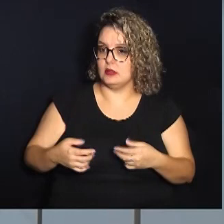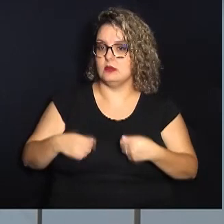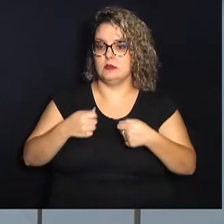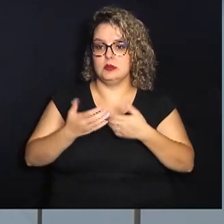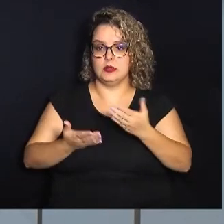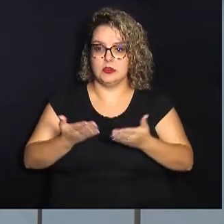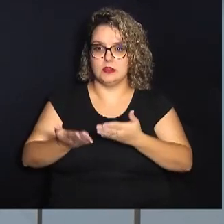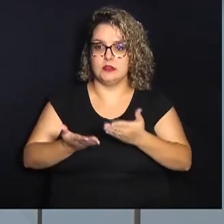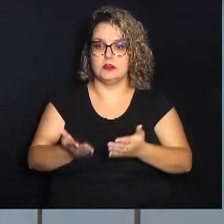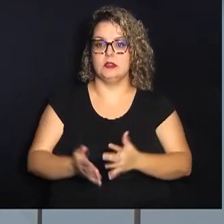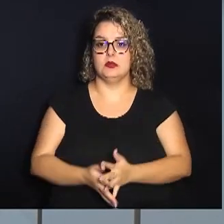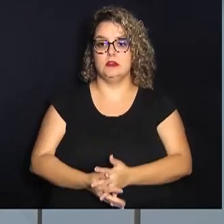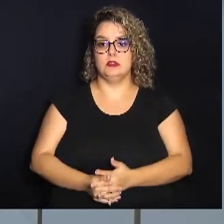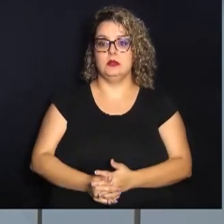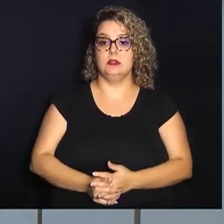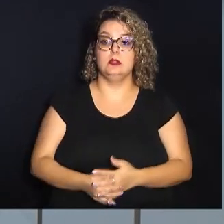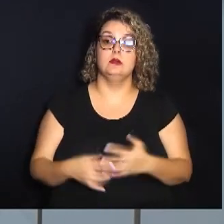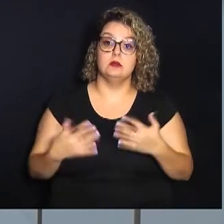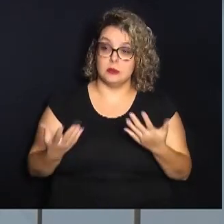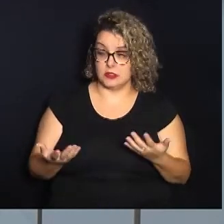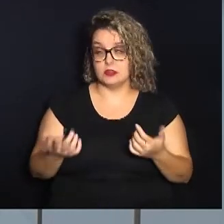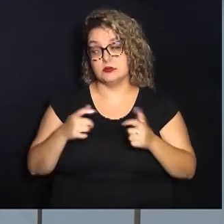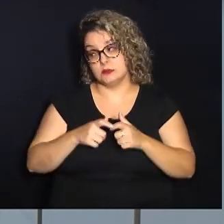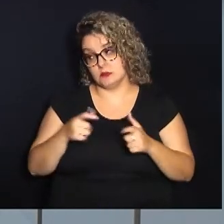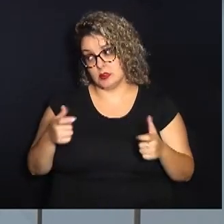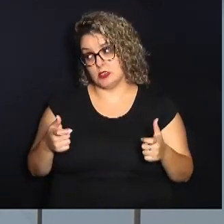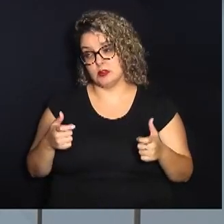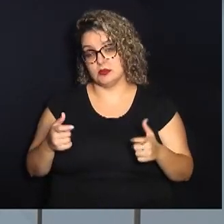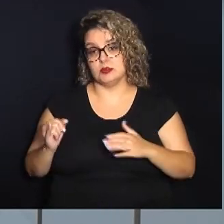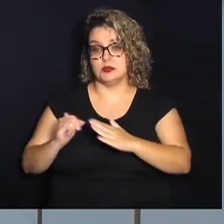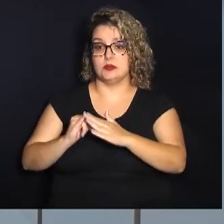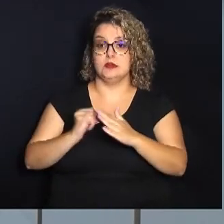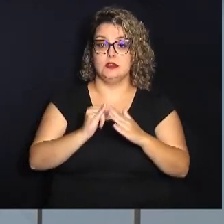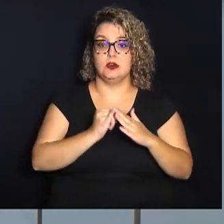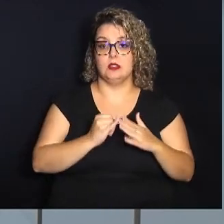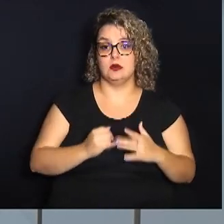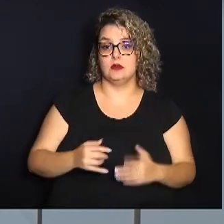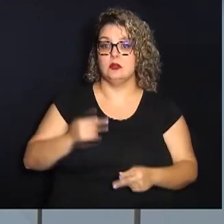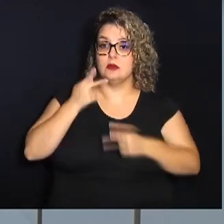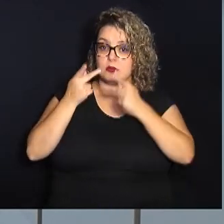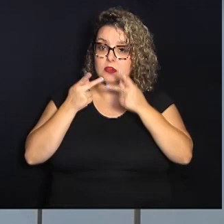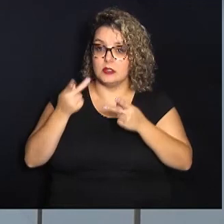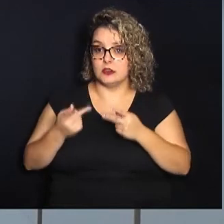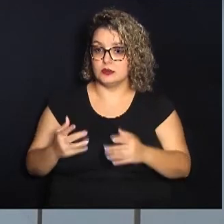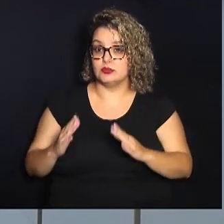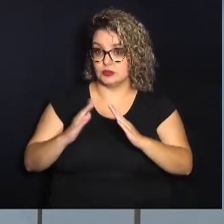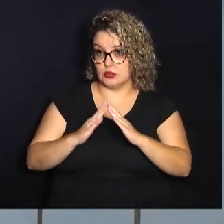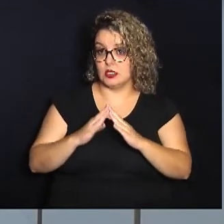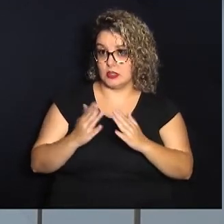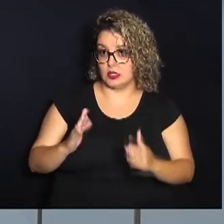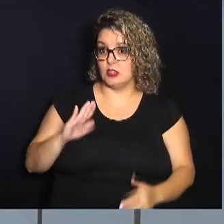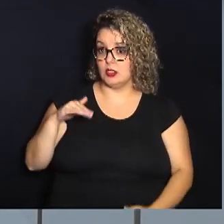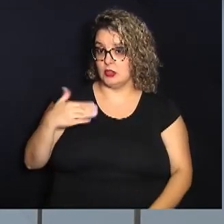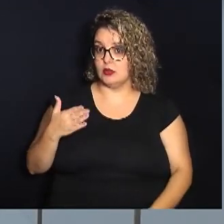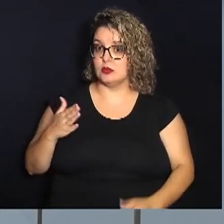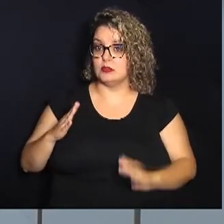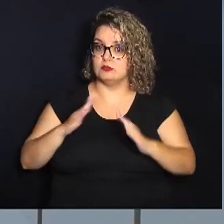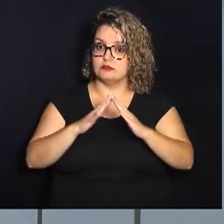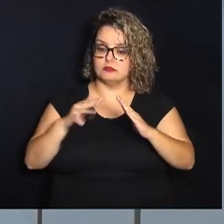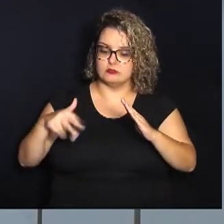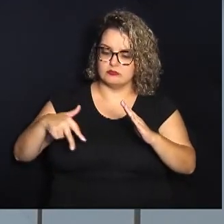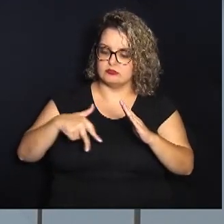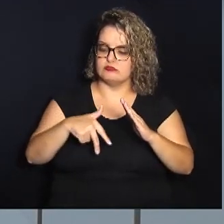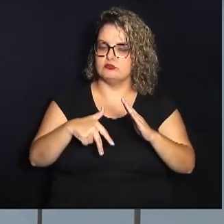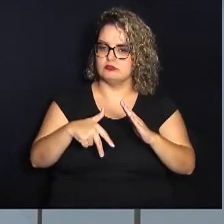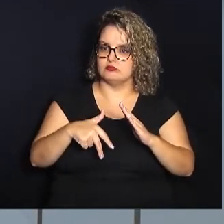cuidar. Porém, até grande parte desses imóveis, quando a gente está falando em casa, quando a gente entra, a gente acaba vendo